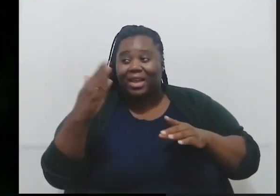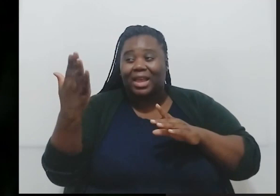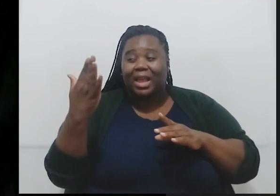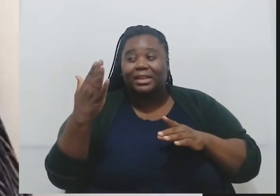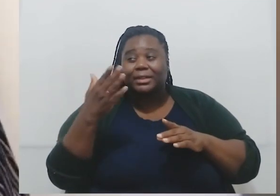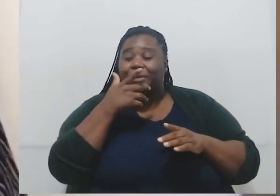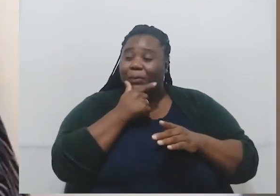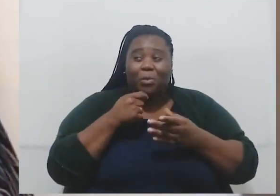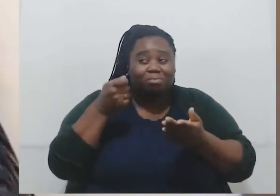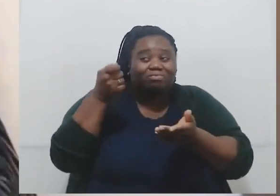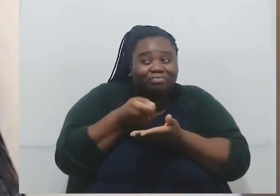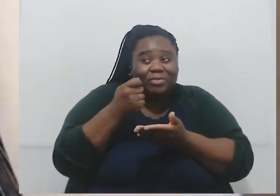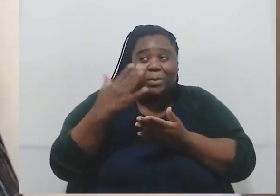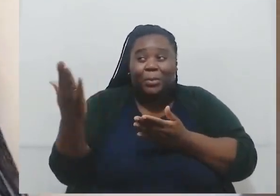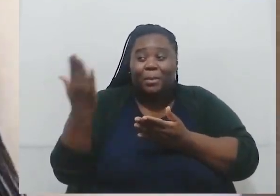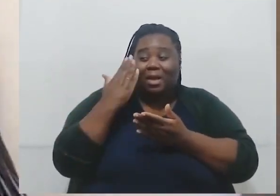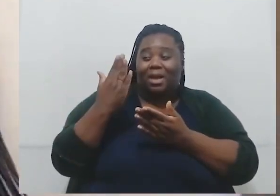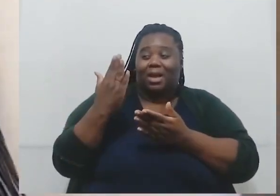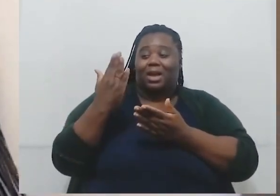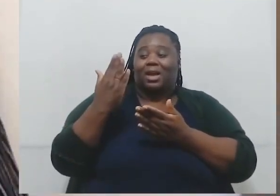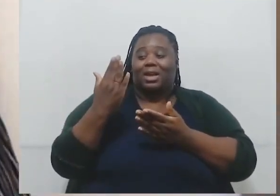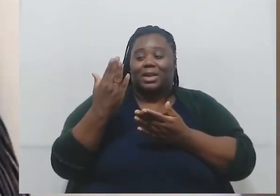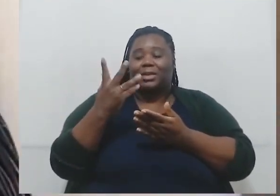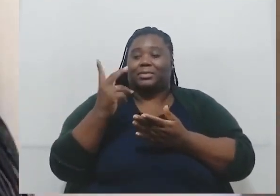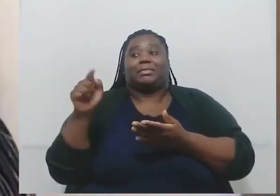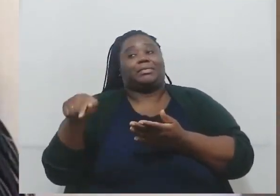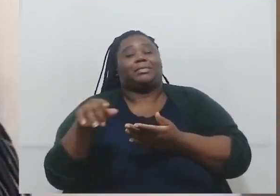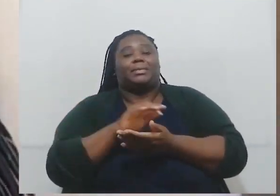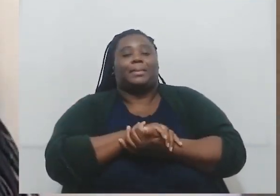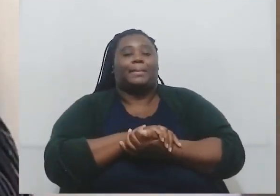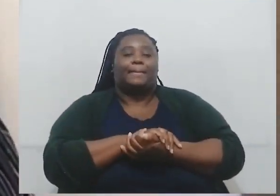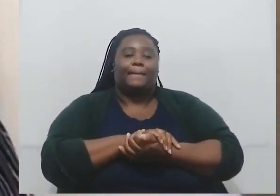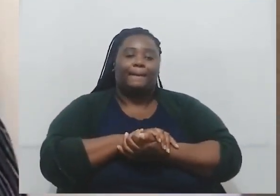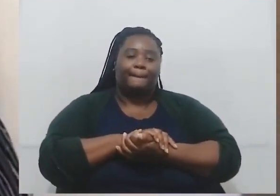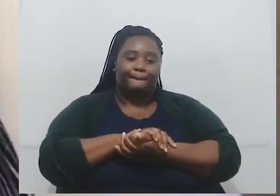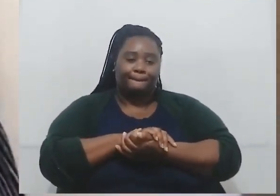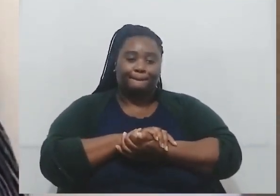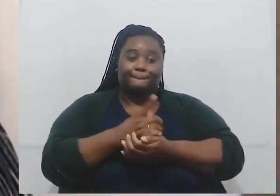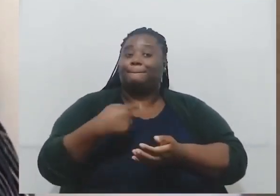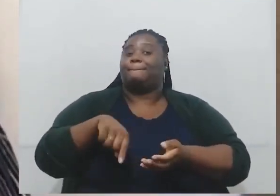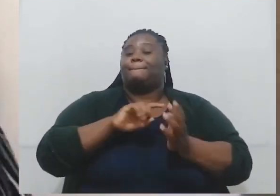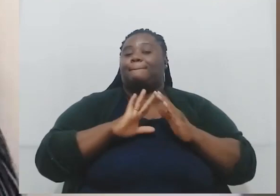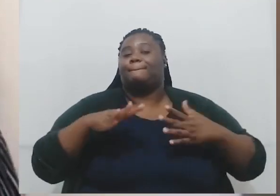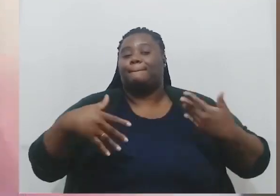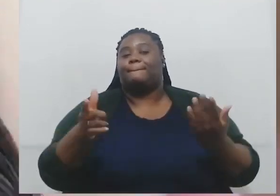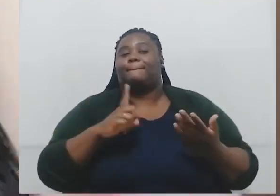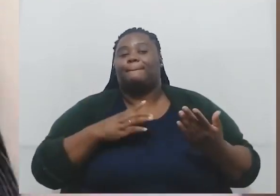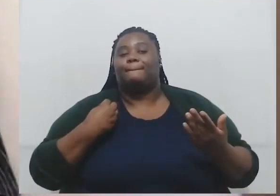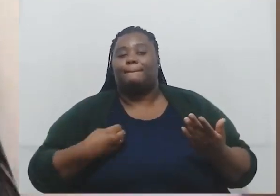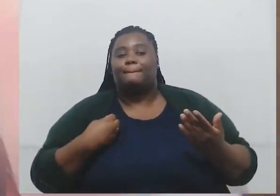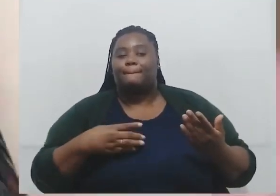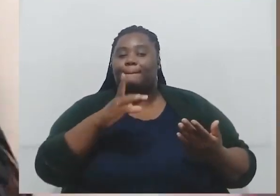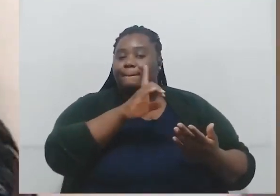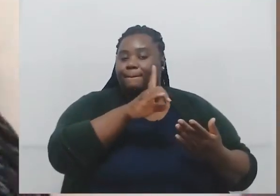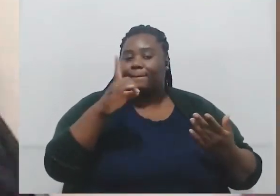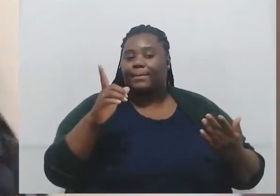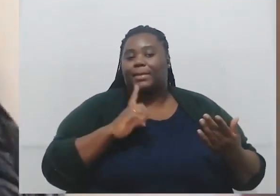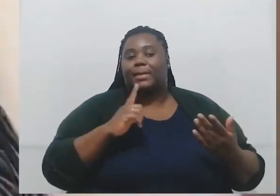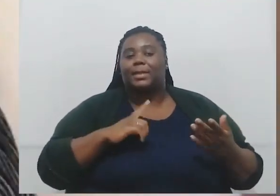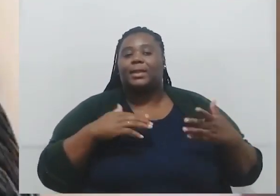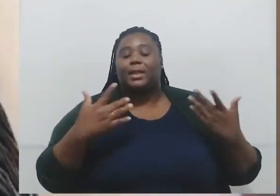contornadinho. A gente, quando está na direção, tem essa... Querendo ou não, tem essa hierarquia. Por mais que seja